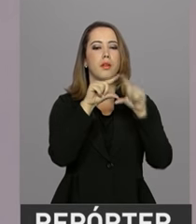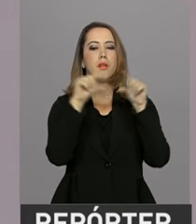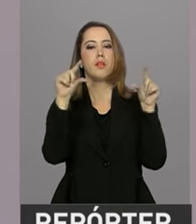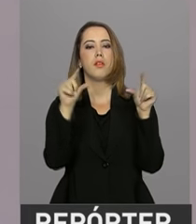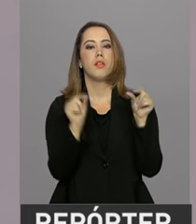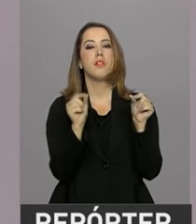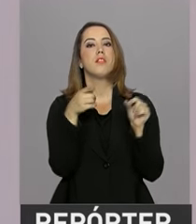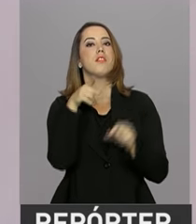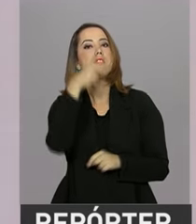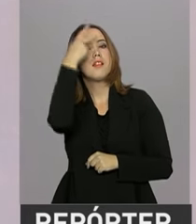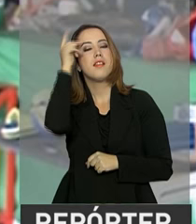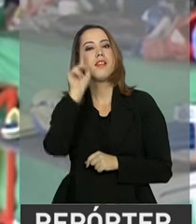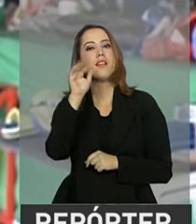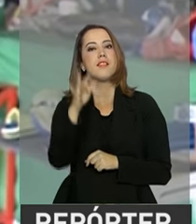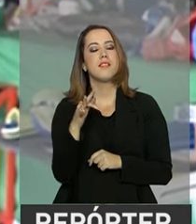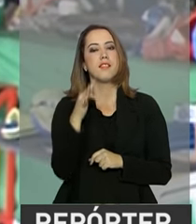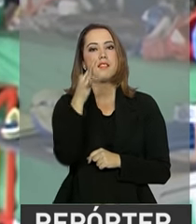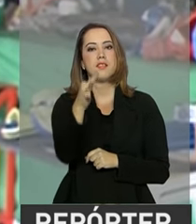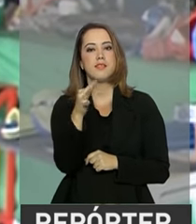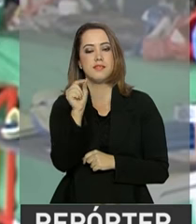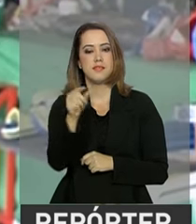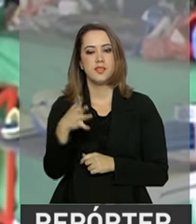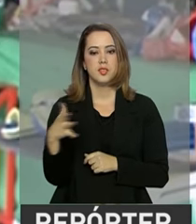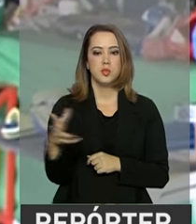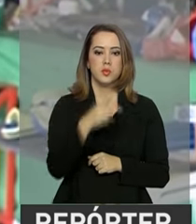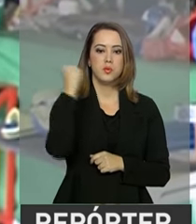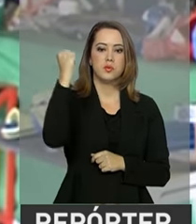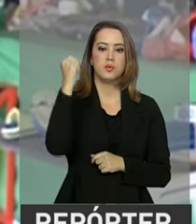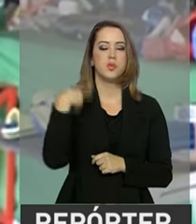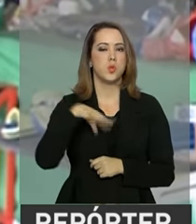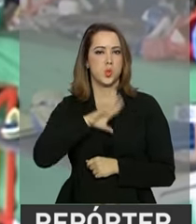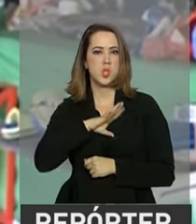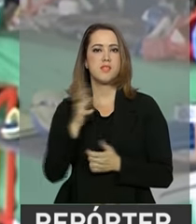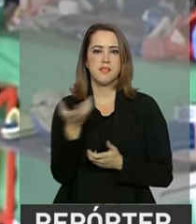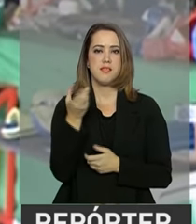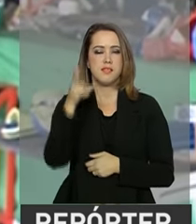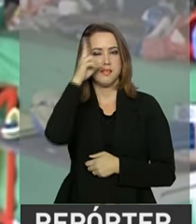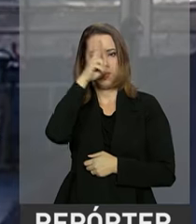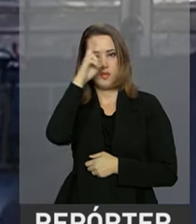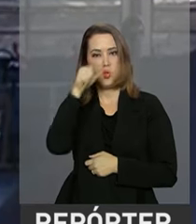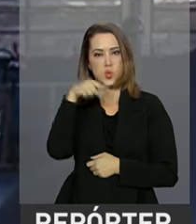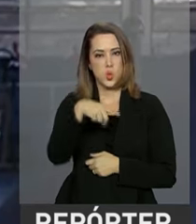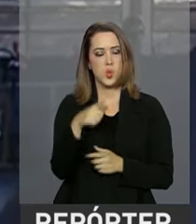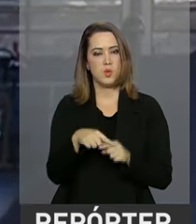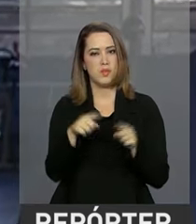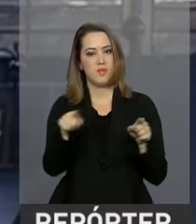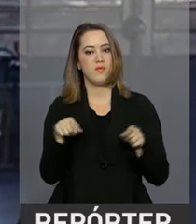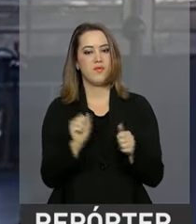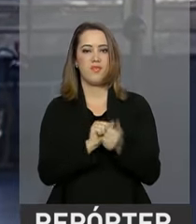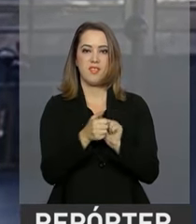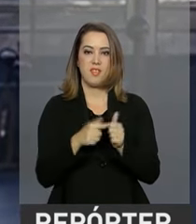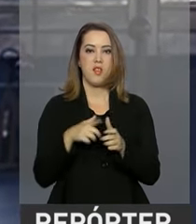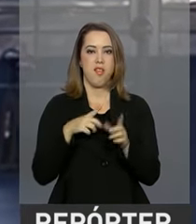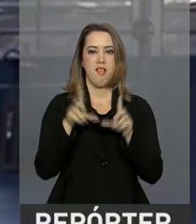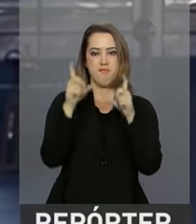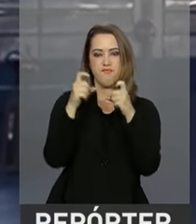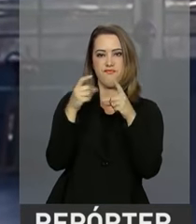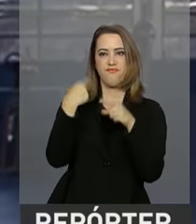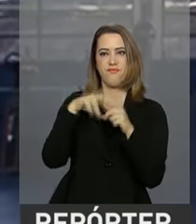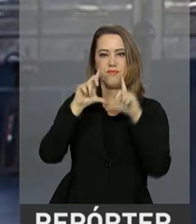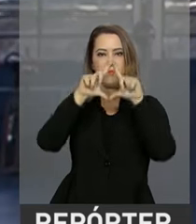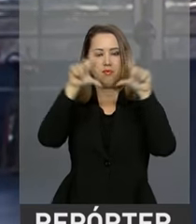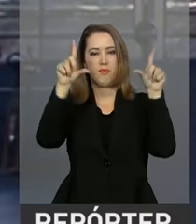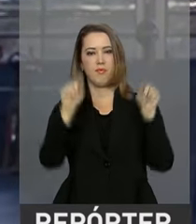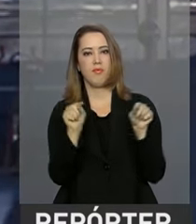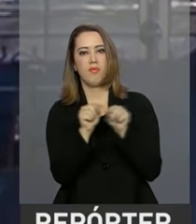querem ser os próximos campeões. A gente quer fazer parte de dessa história dentro do da nossa modalidade. Um dia minha foto vai est ali em cima, vai ser nas